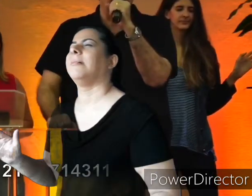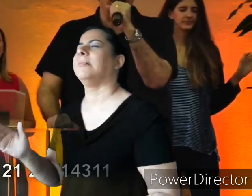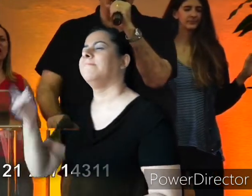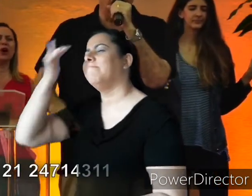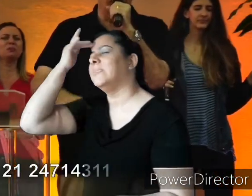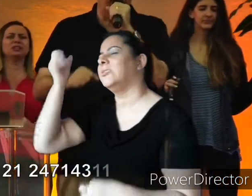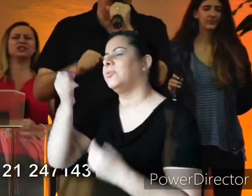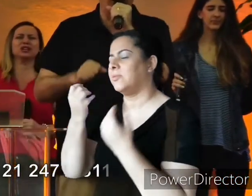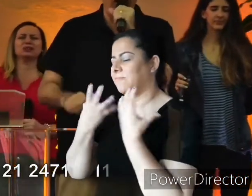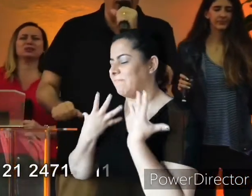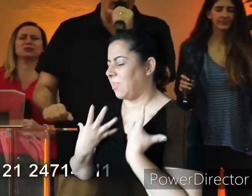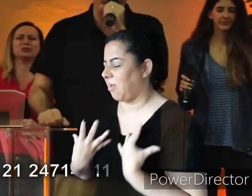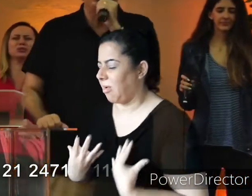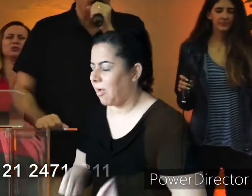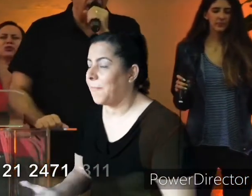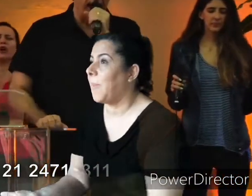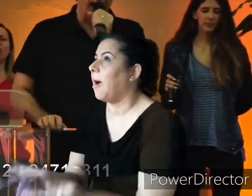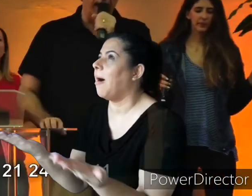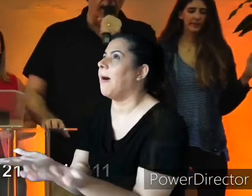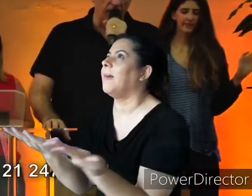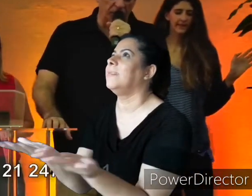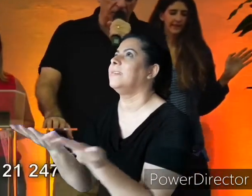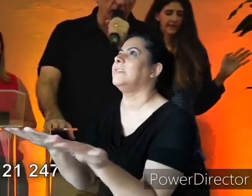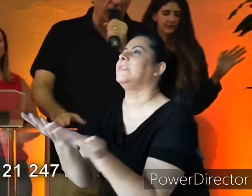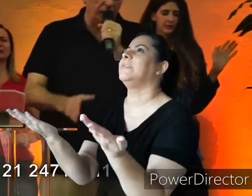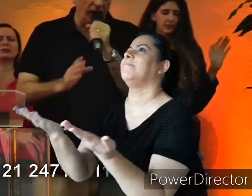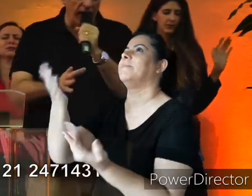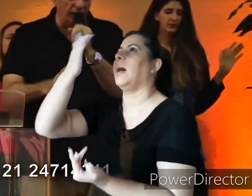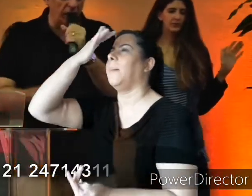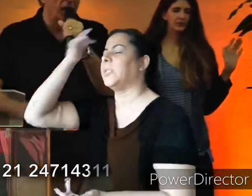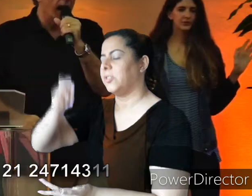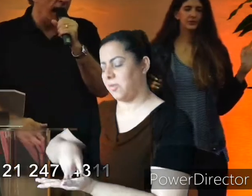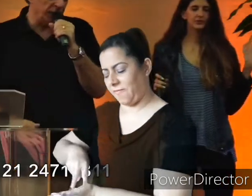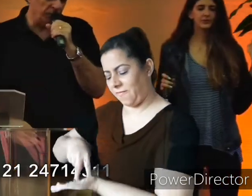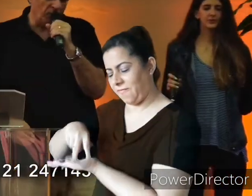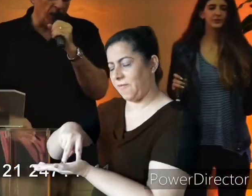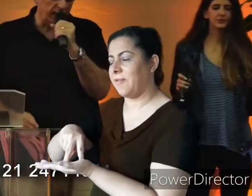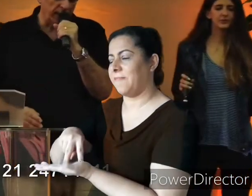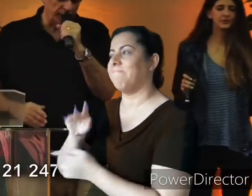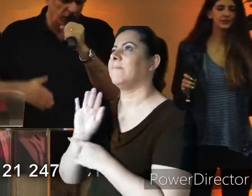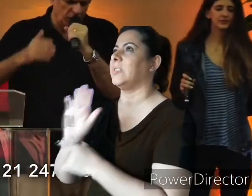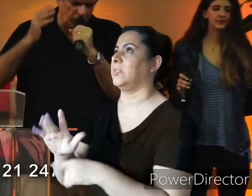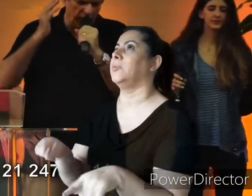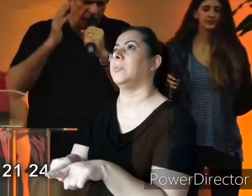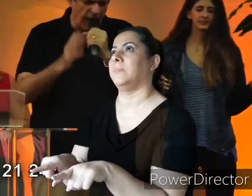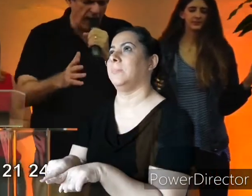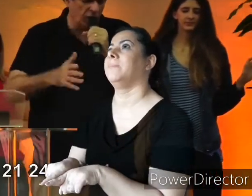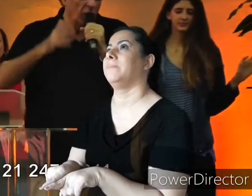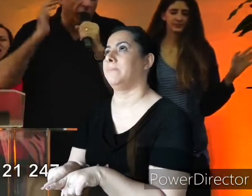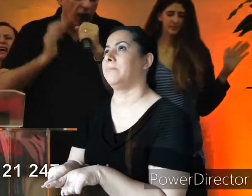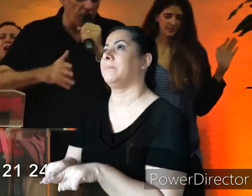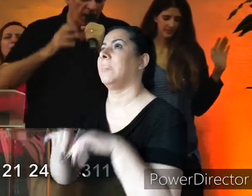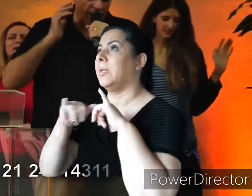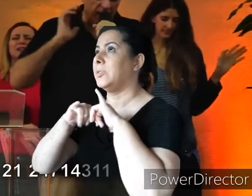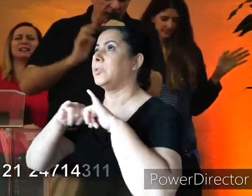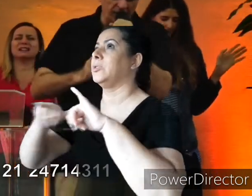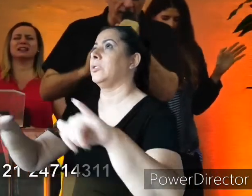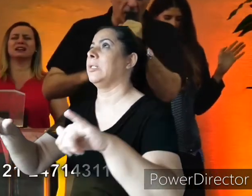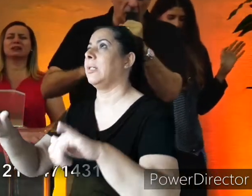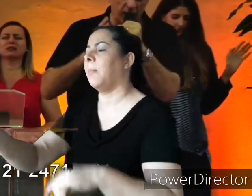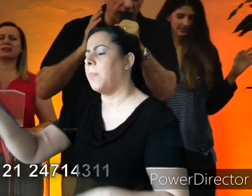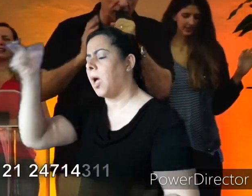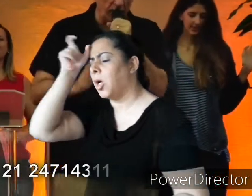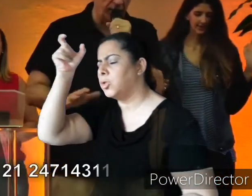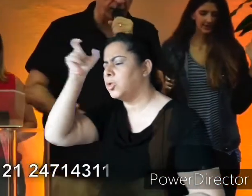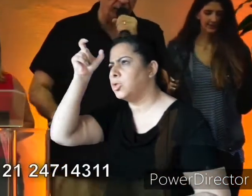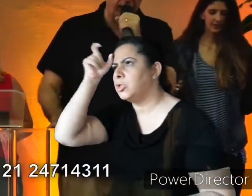diabo, repreendemos as trevas e declaramos: inferno, as portas do inferno não